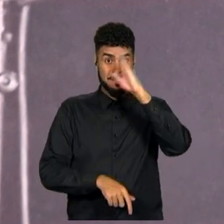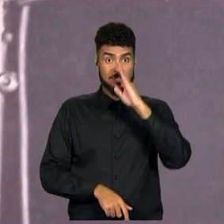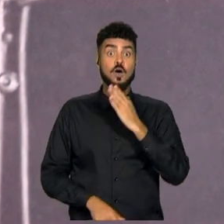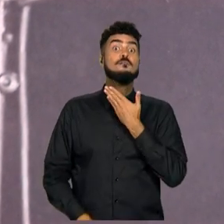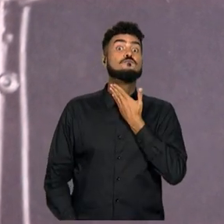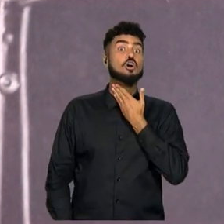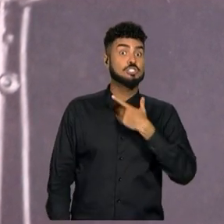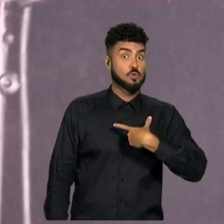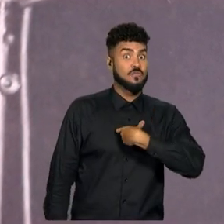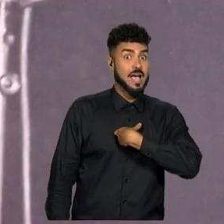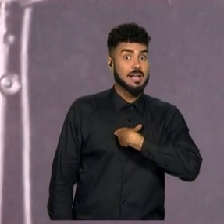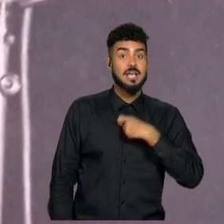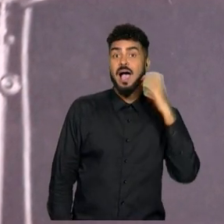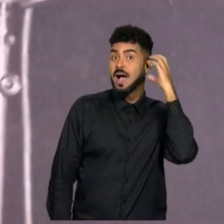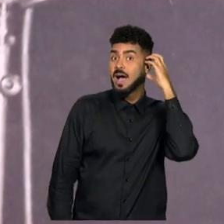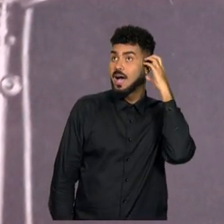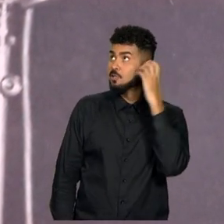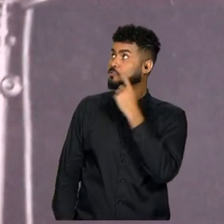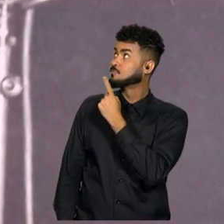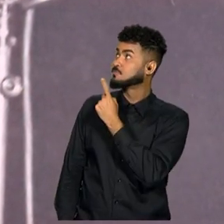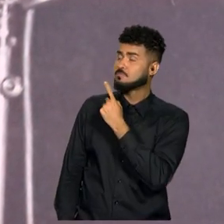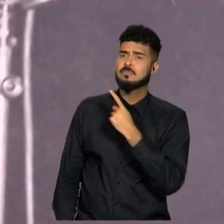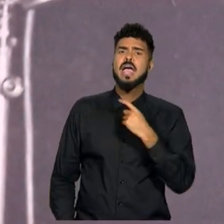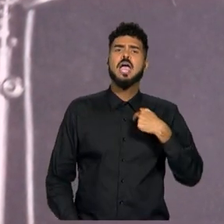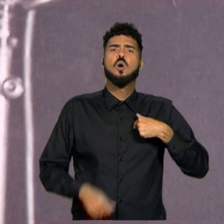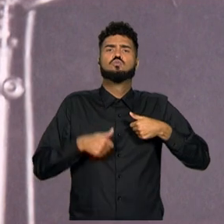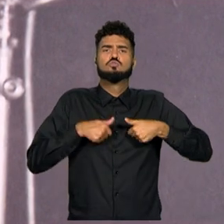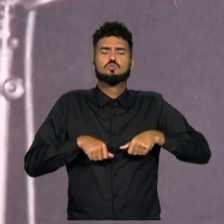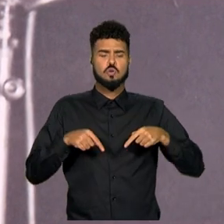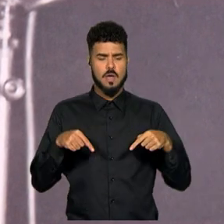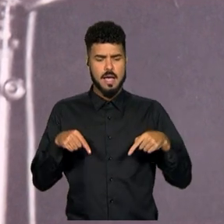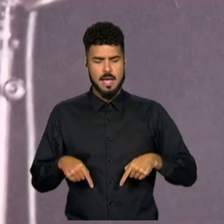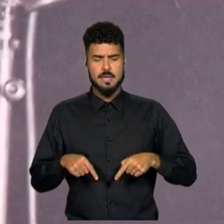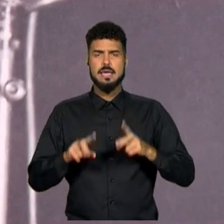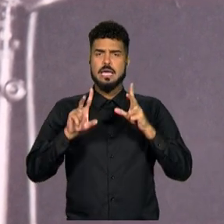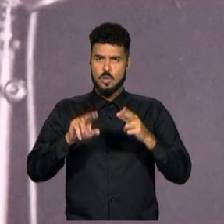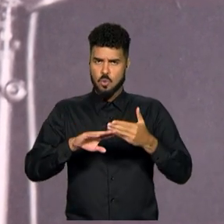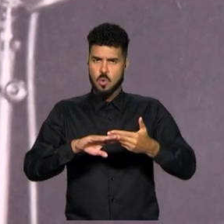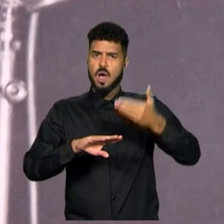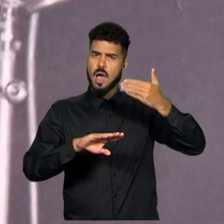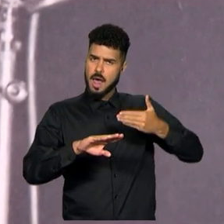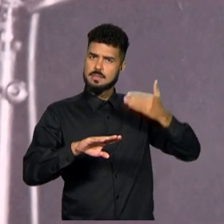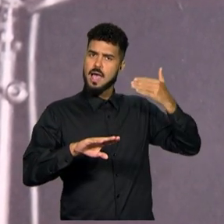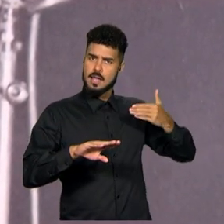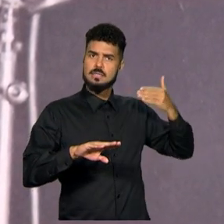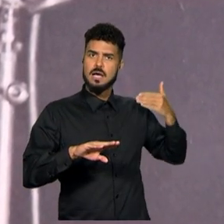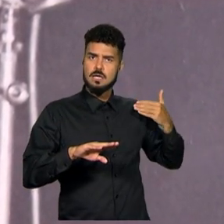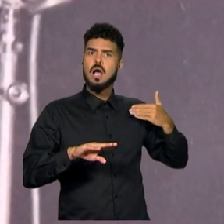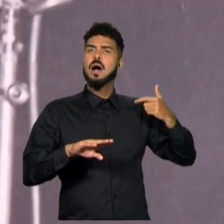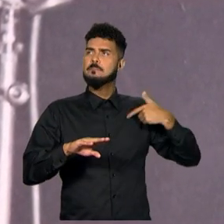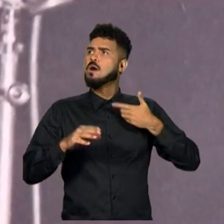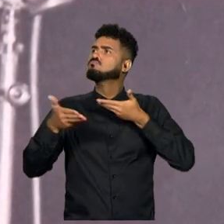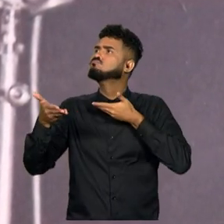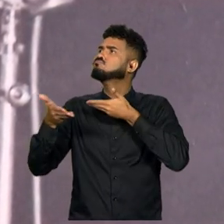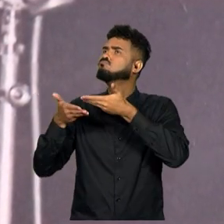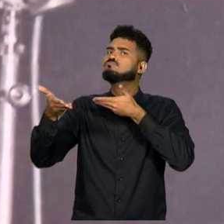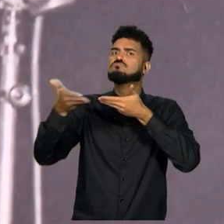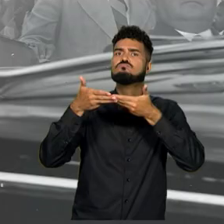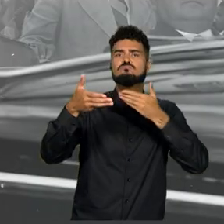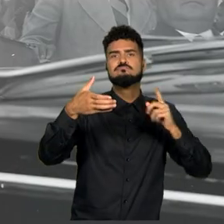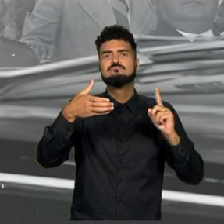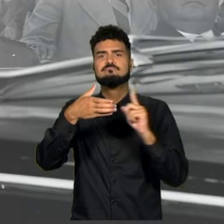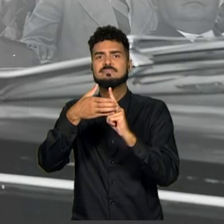aqui estou, como de outras vezes, para compartilhar das vossas